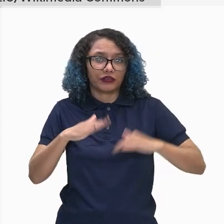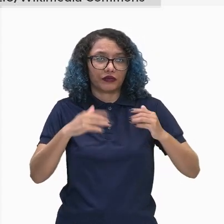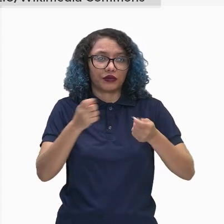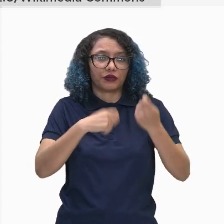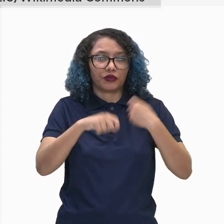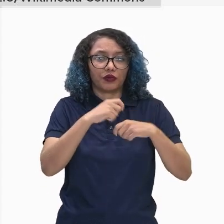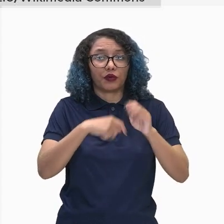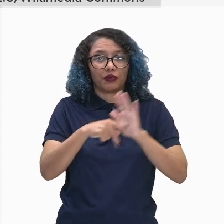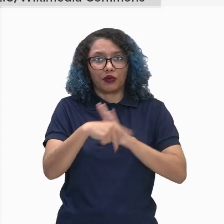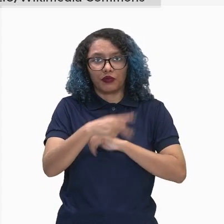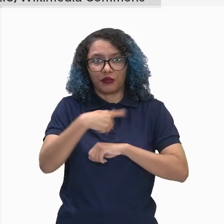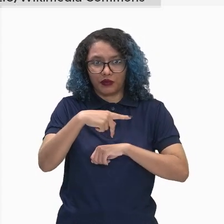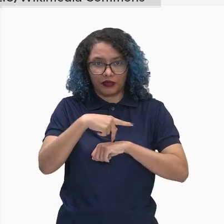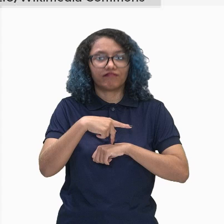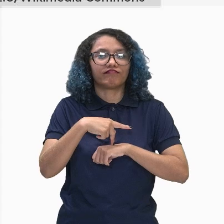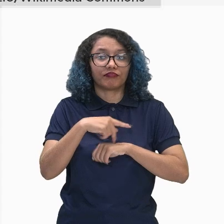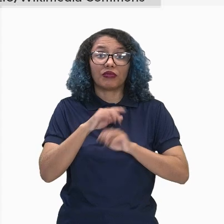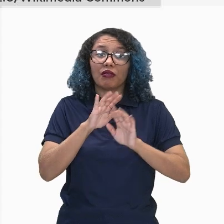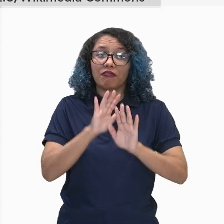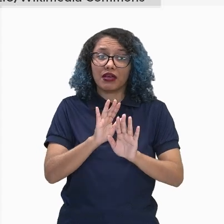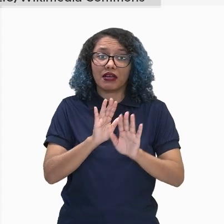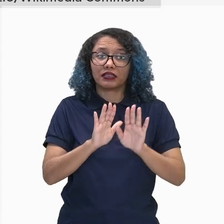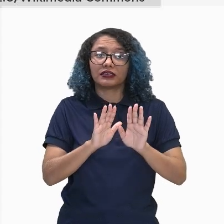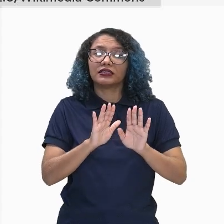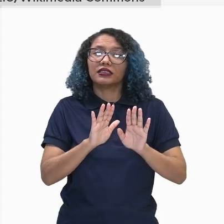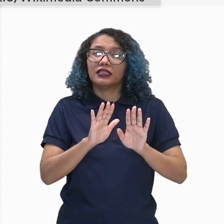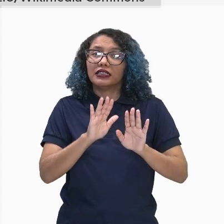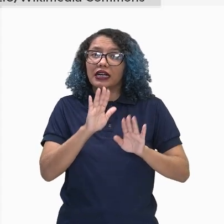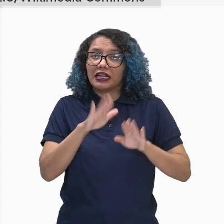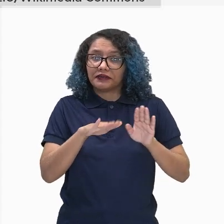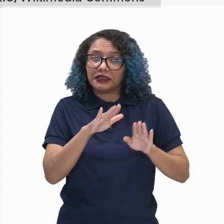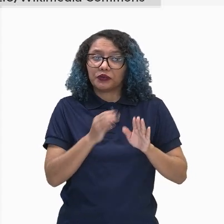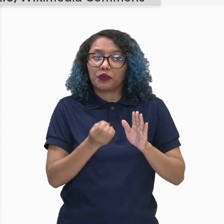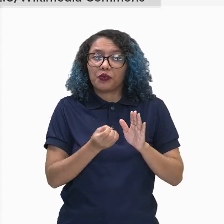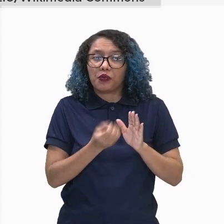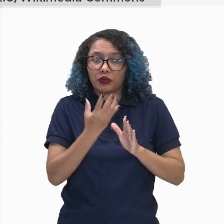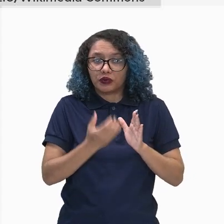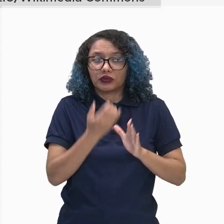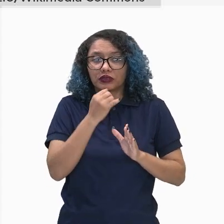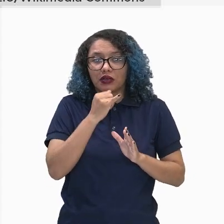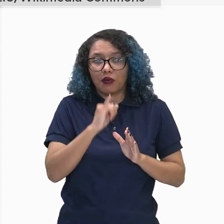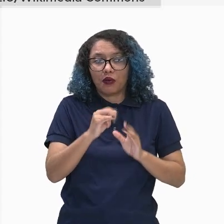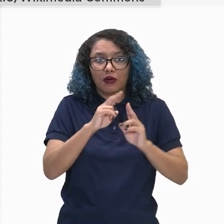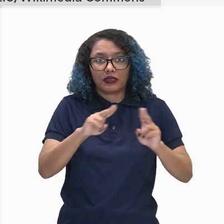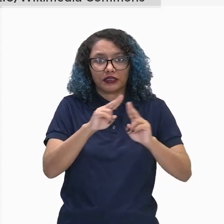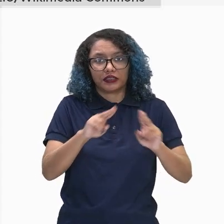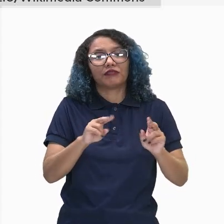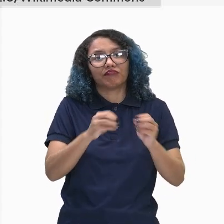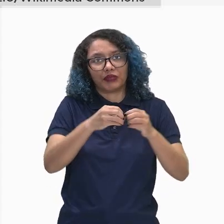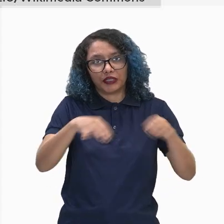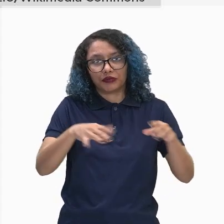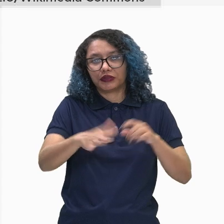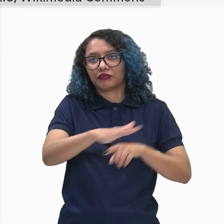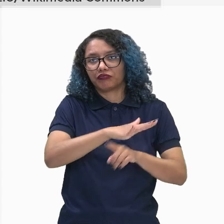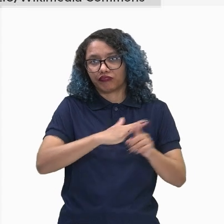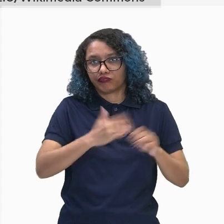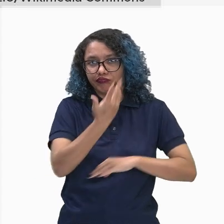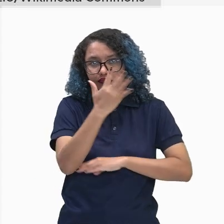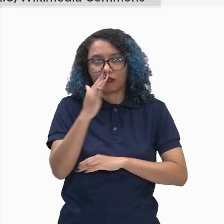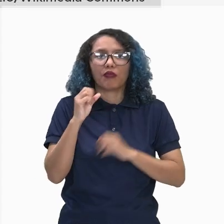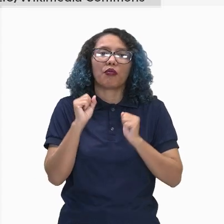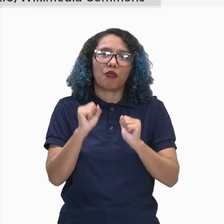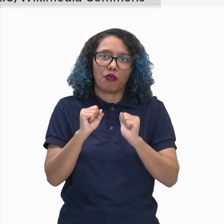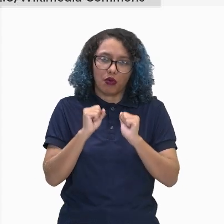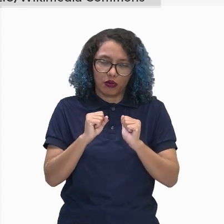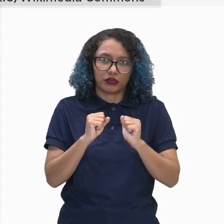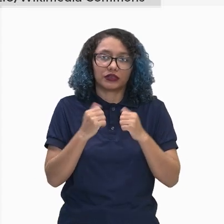socioeconômico de um país. No entanto, essa produção energética pode trazer sérios danos ao meio ambiente. Então, não tem como a